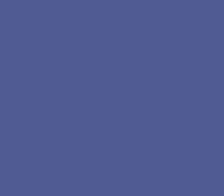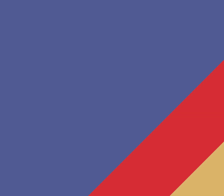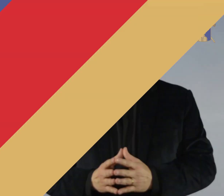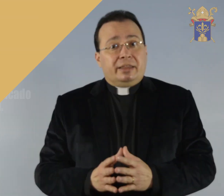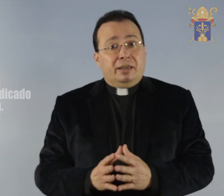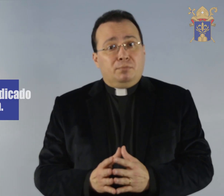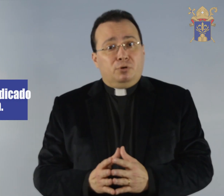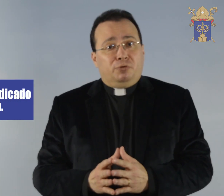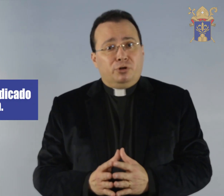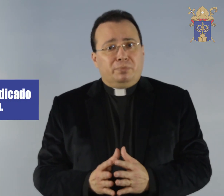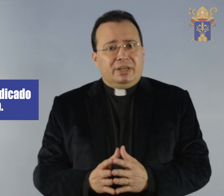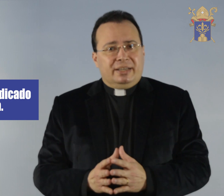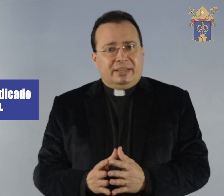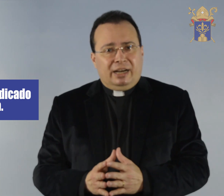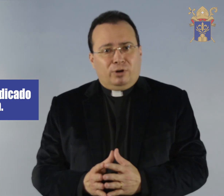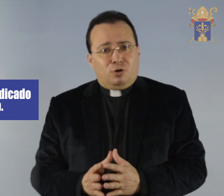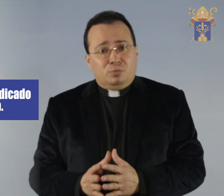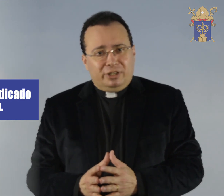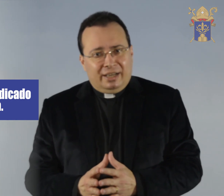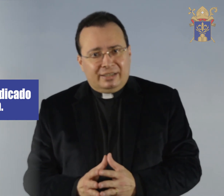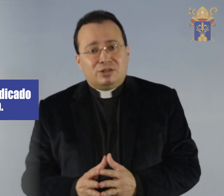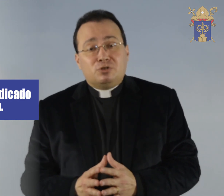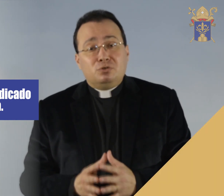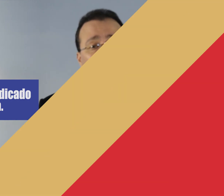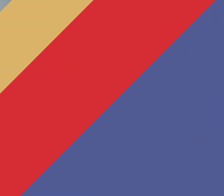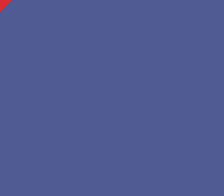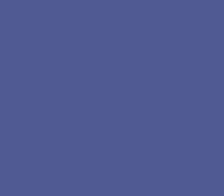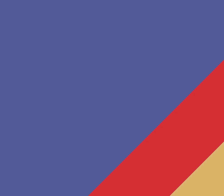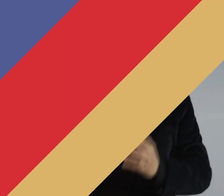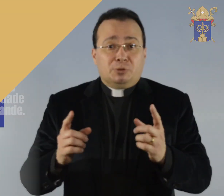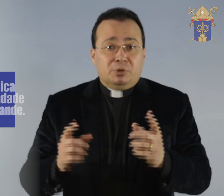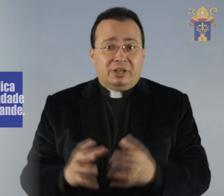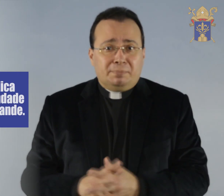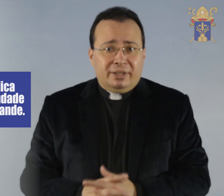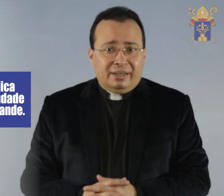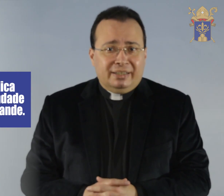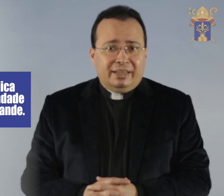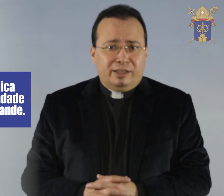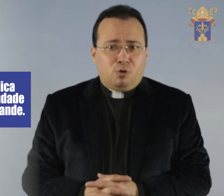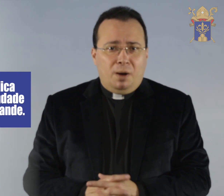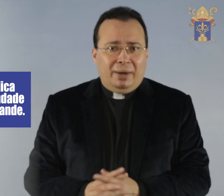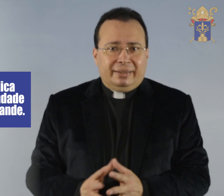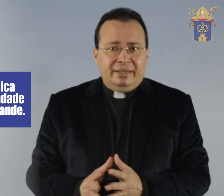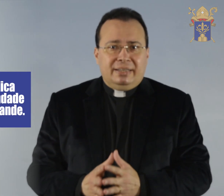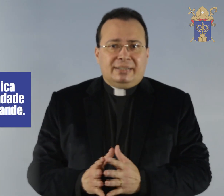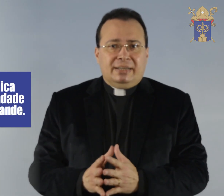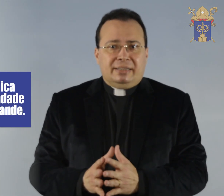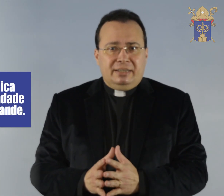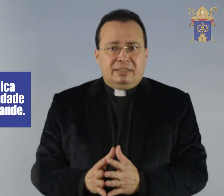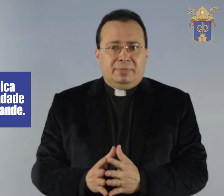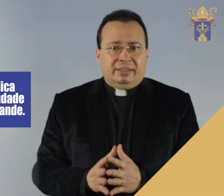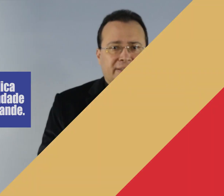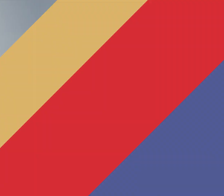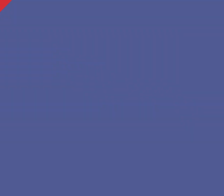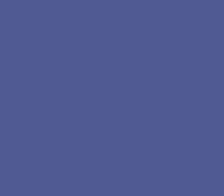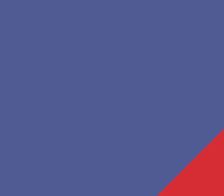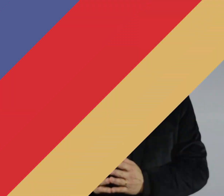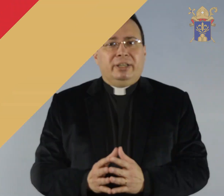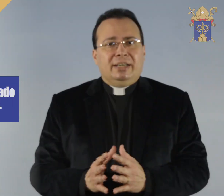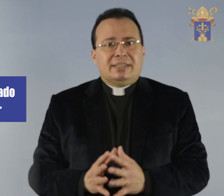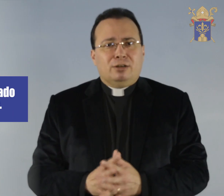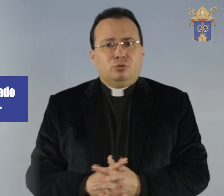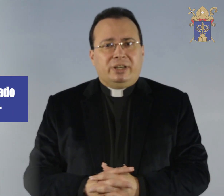materno. Setembro foi o mês dedicado à comunidade surda. Bispo de Campina Grande dedicou a matriz da Santíssima